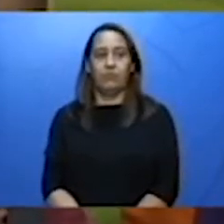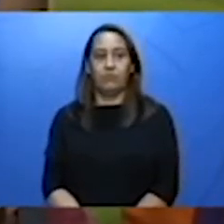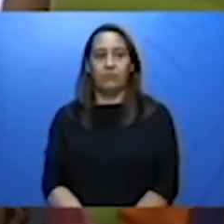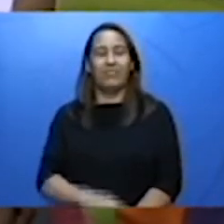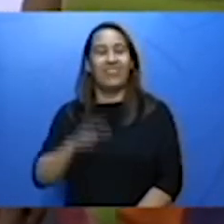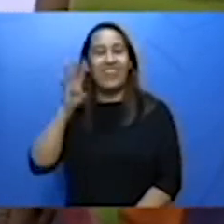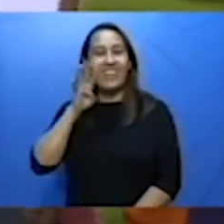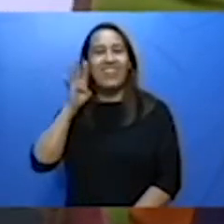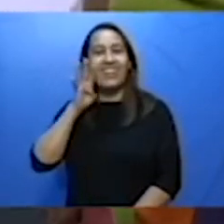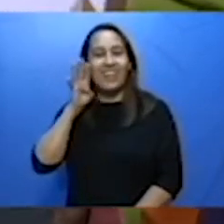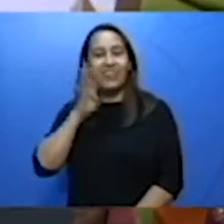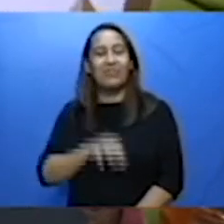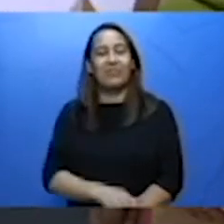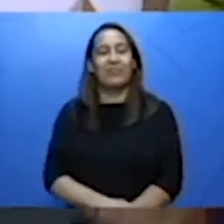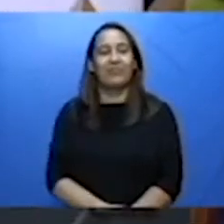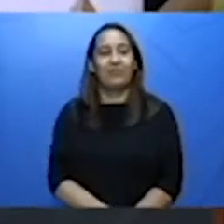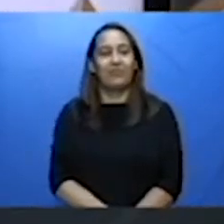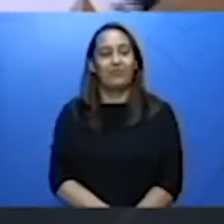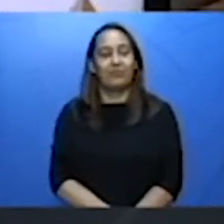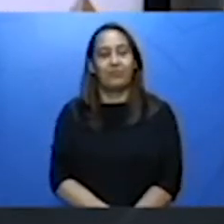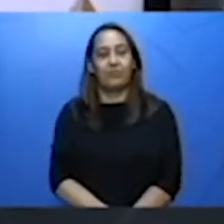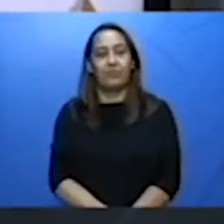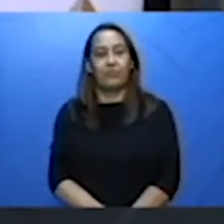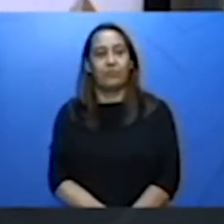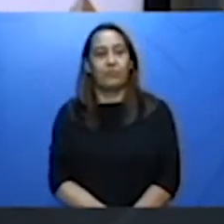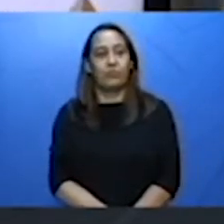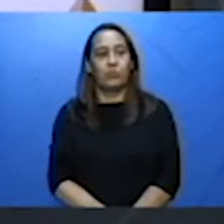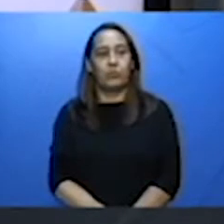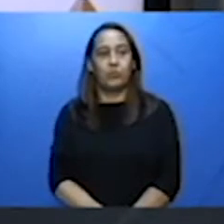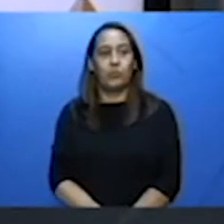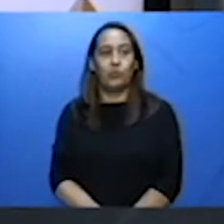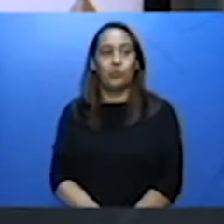Legal, né, pessoal? Muito legal. Vamos lá.